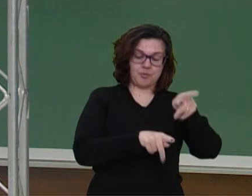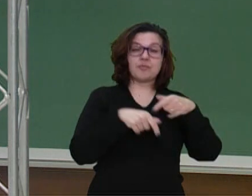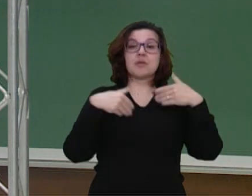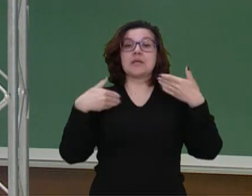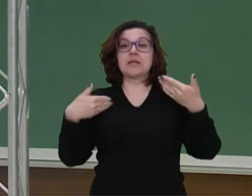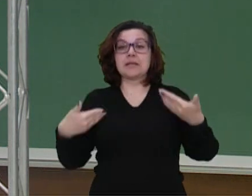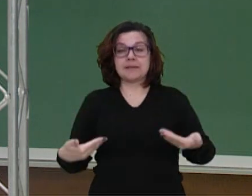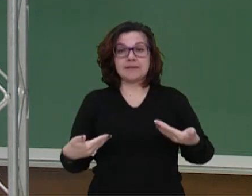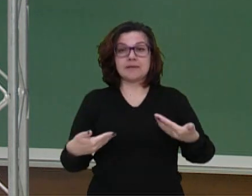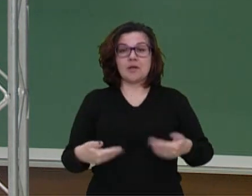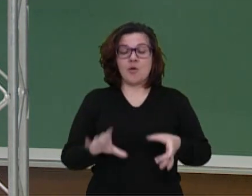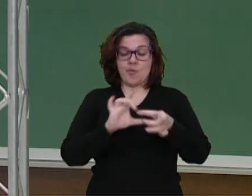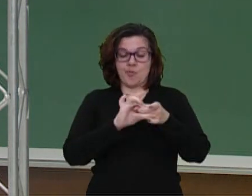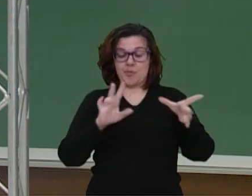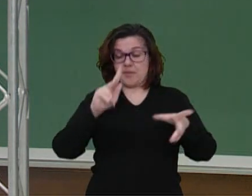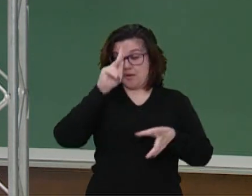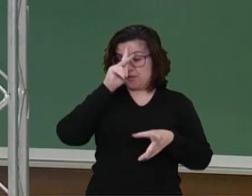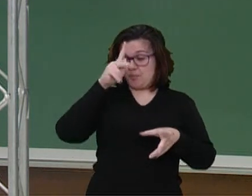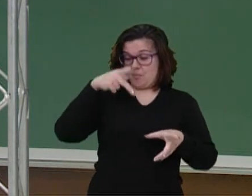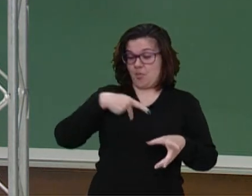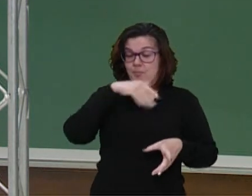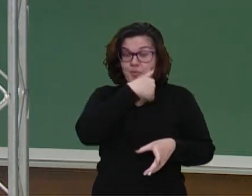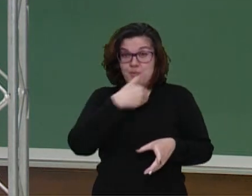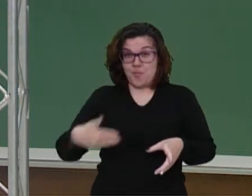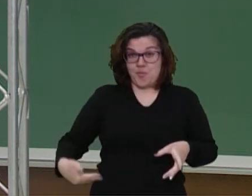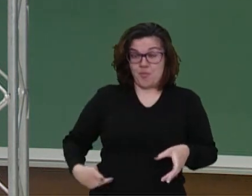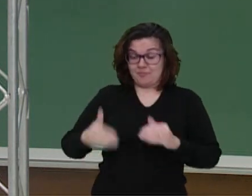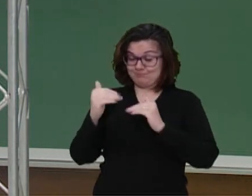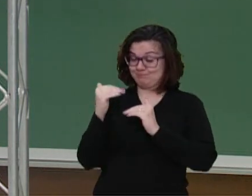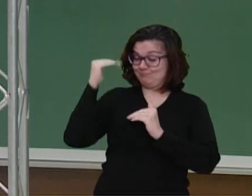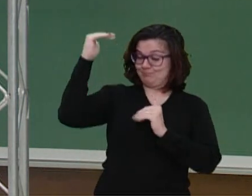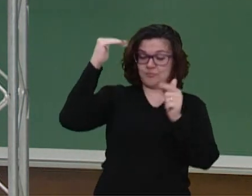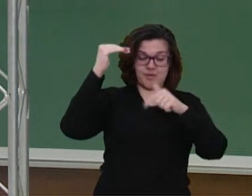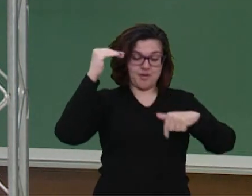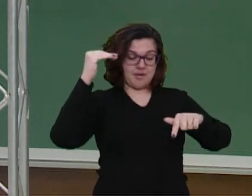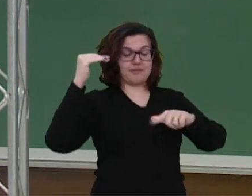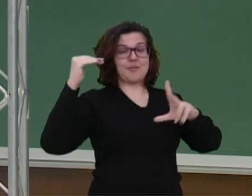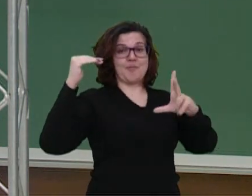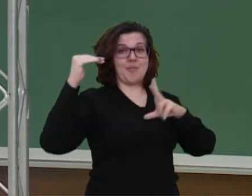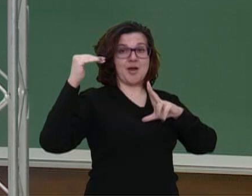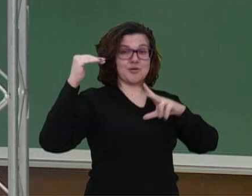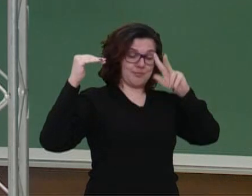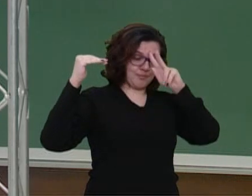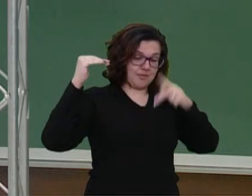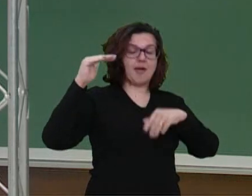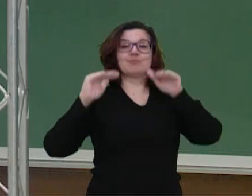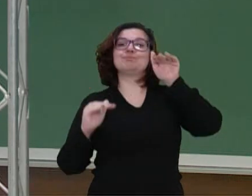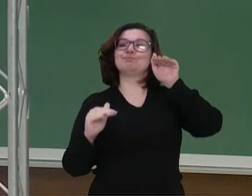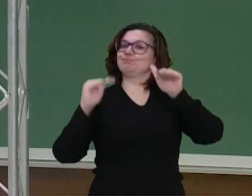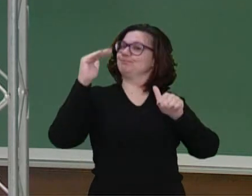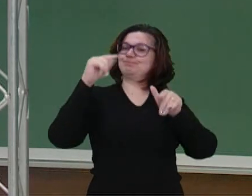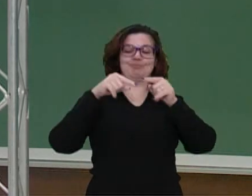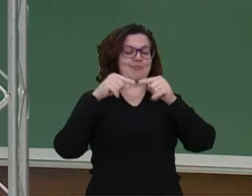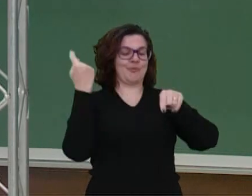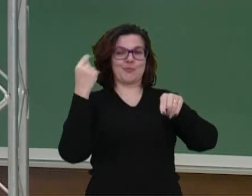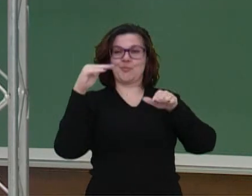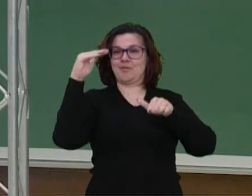e liberdades individuais, quando nós analisamos esses governos, são grandezas inversamente